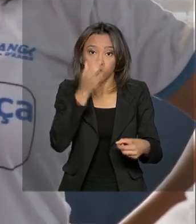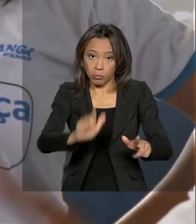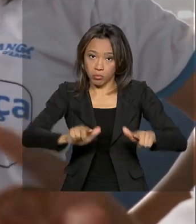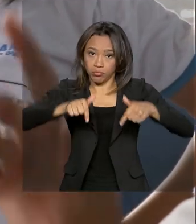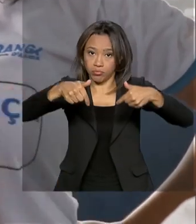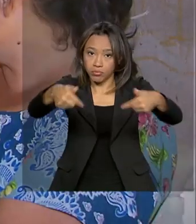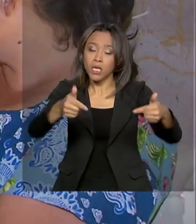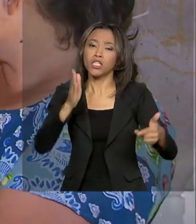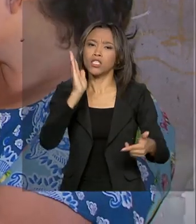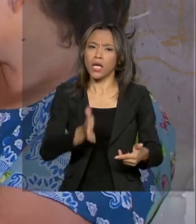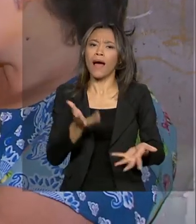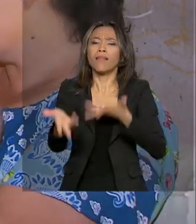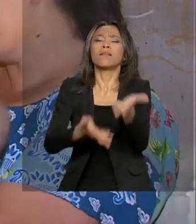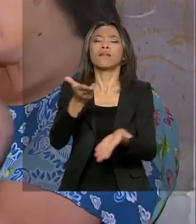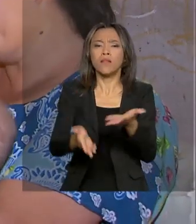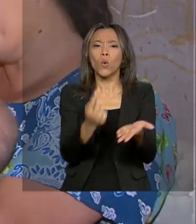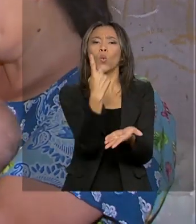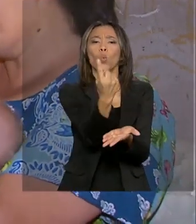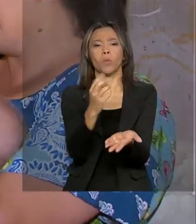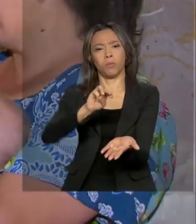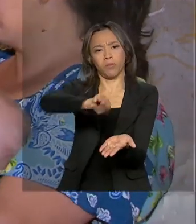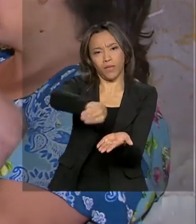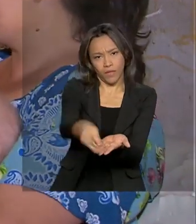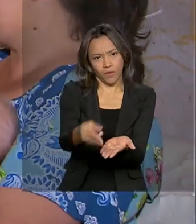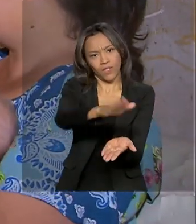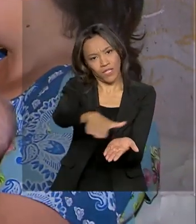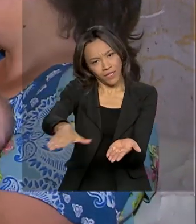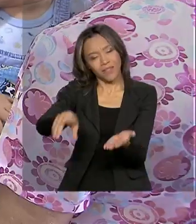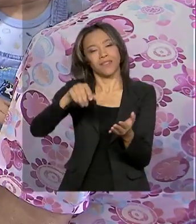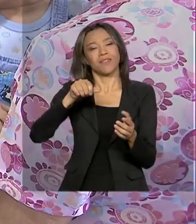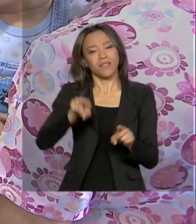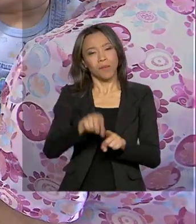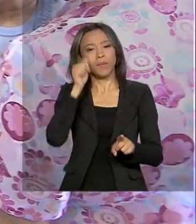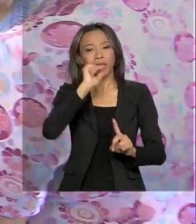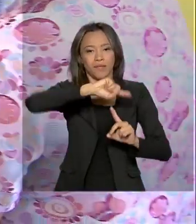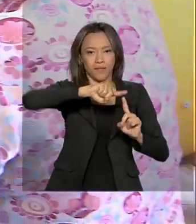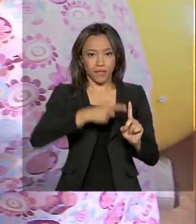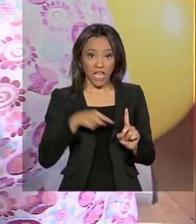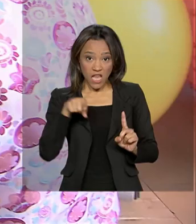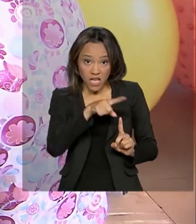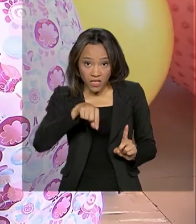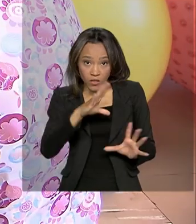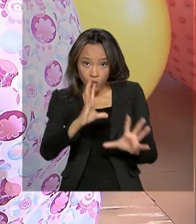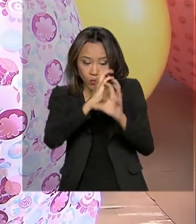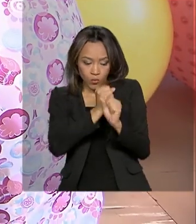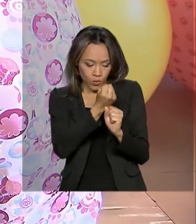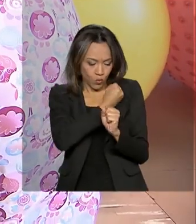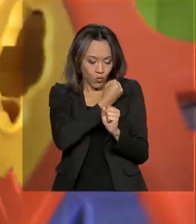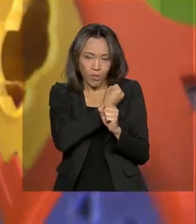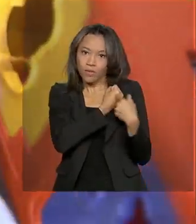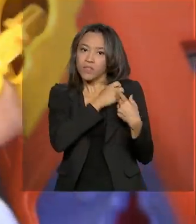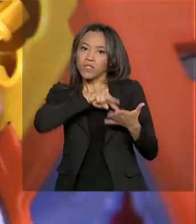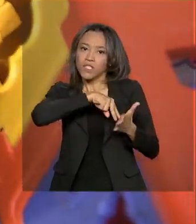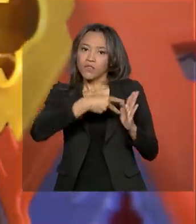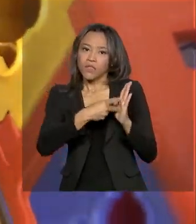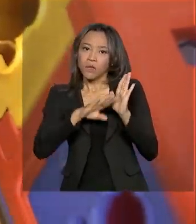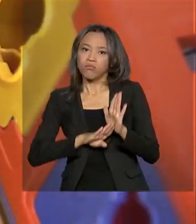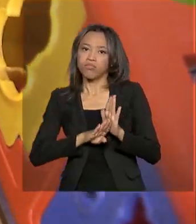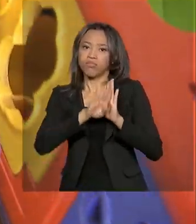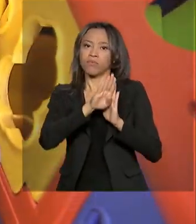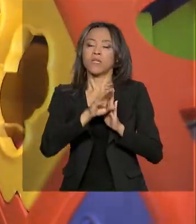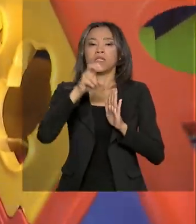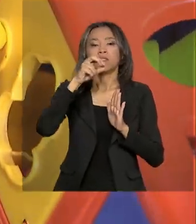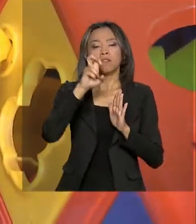atendeu a cerca de um milhão de crianças e gestantes. Número que representa um crescimento de 57